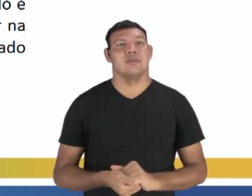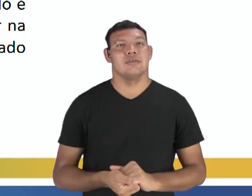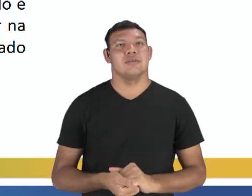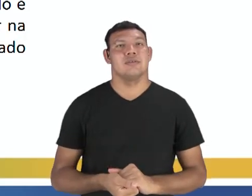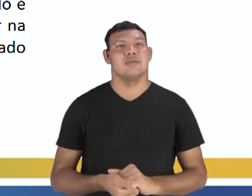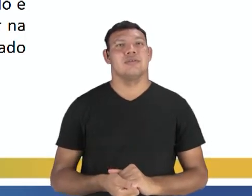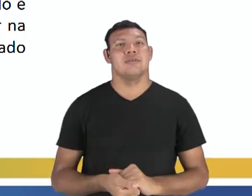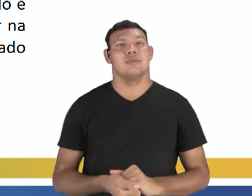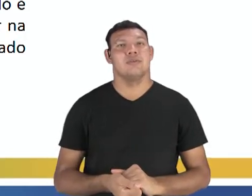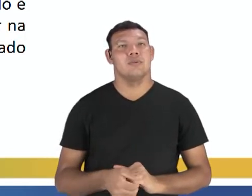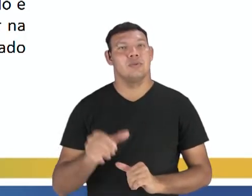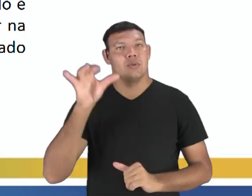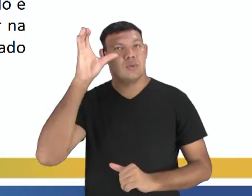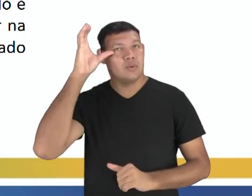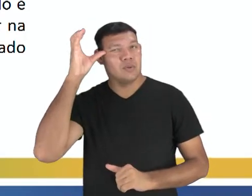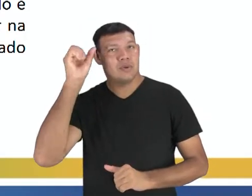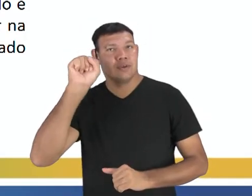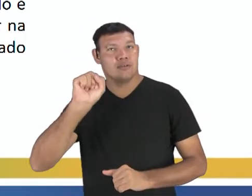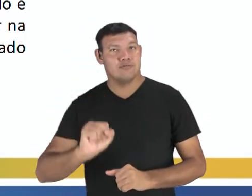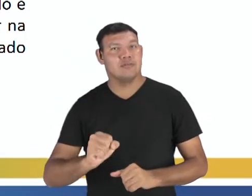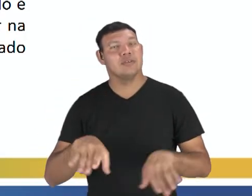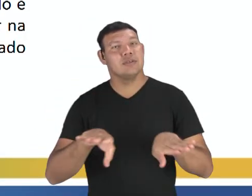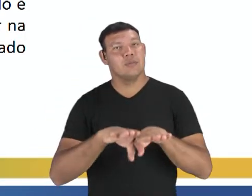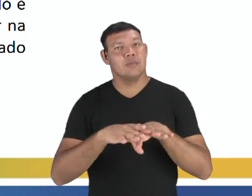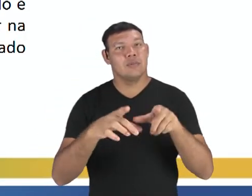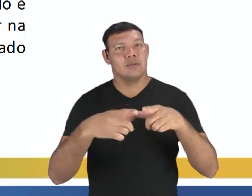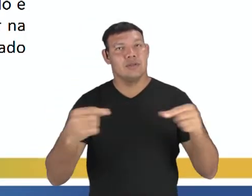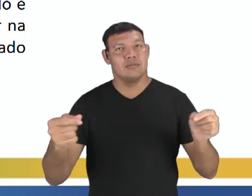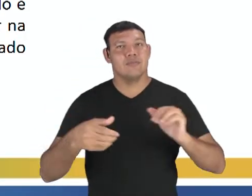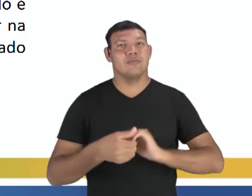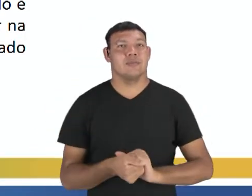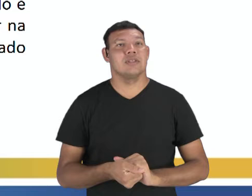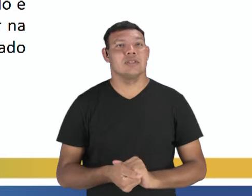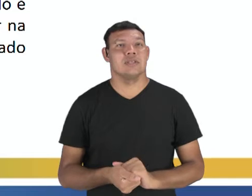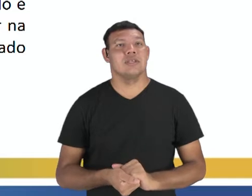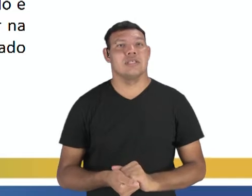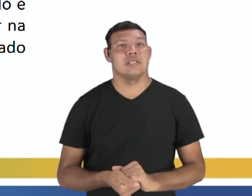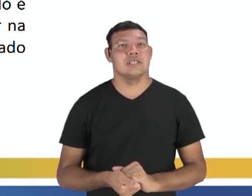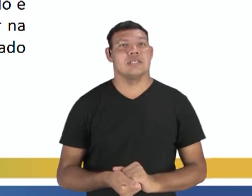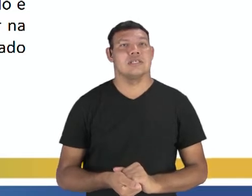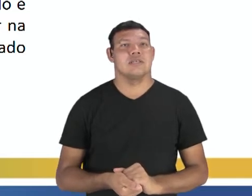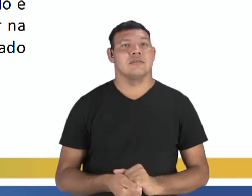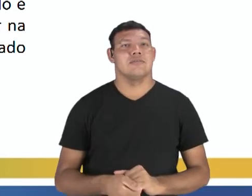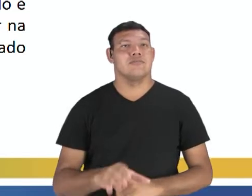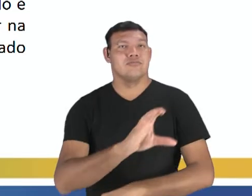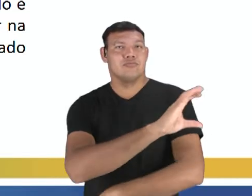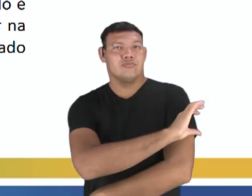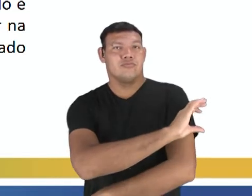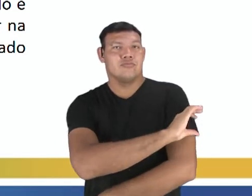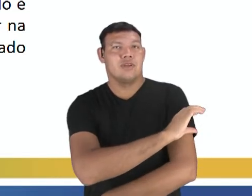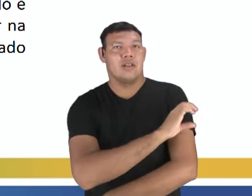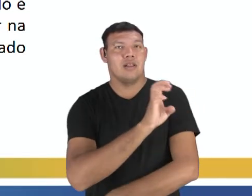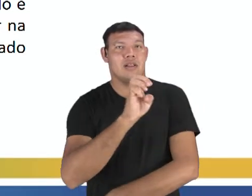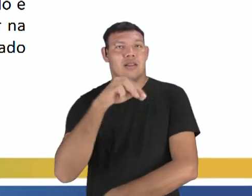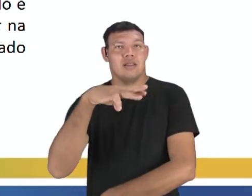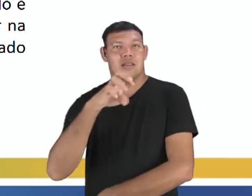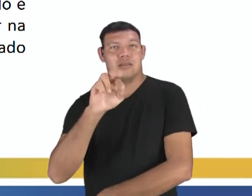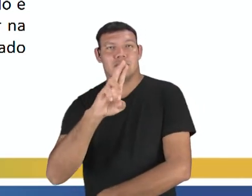então capitão Emerson, cortado por causa de uma luxação no ombro direito. Deve